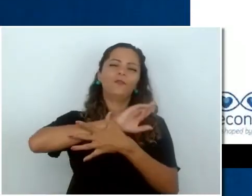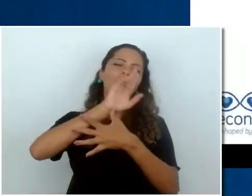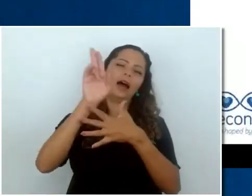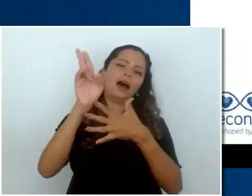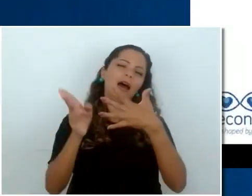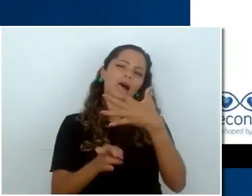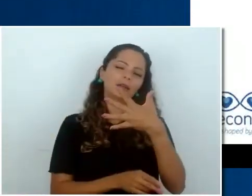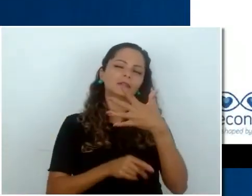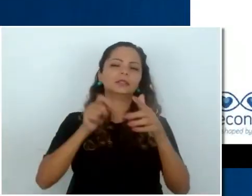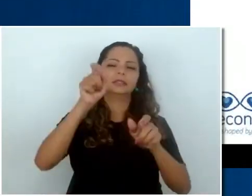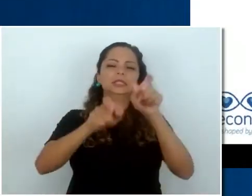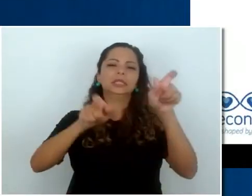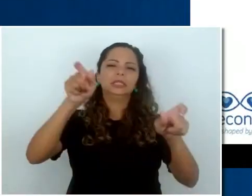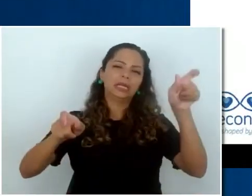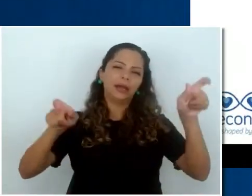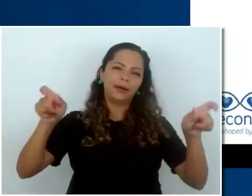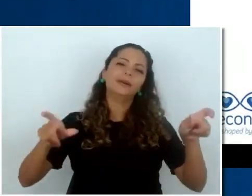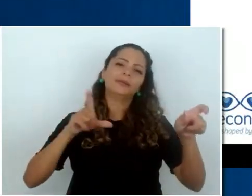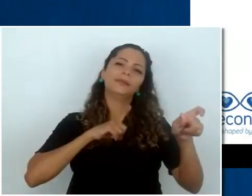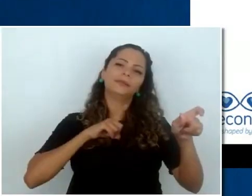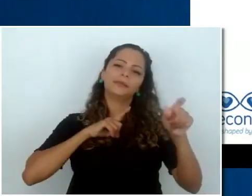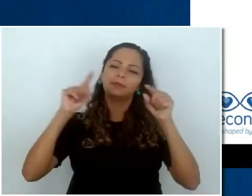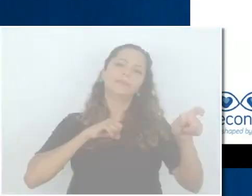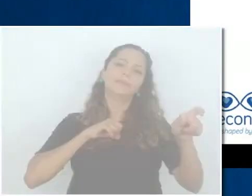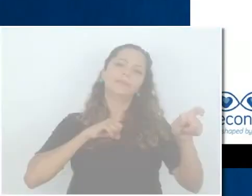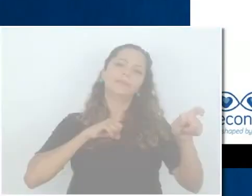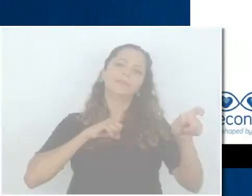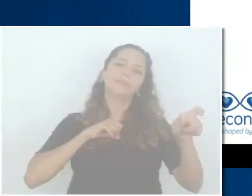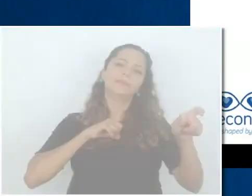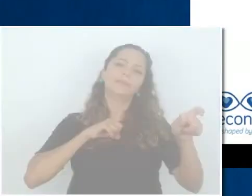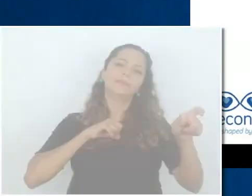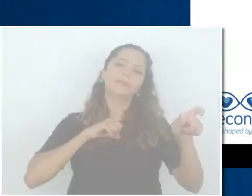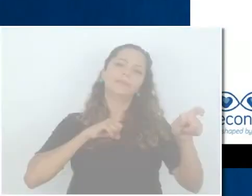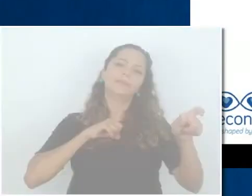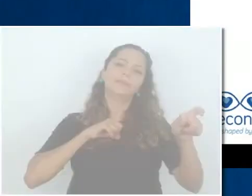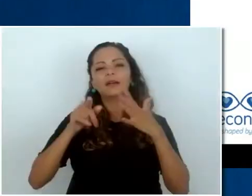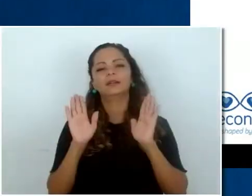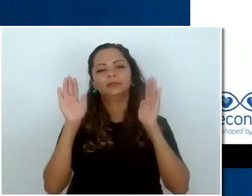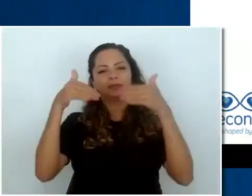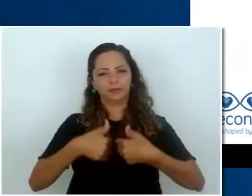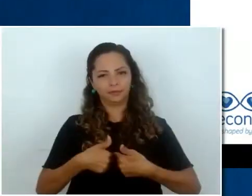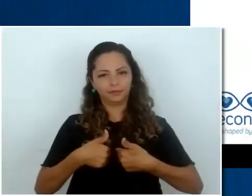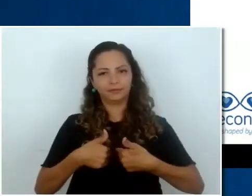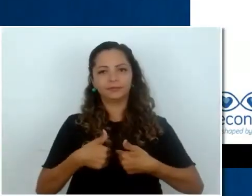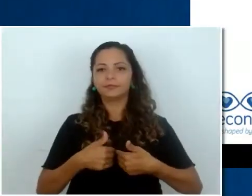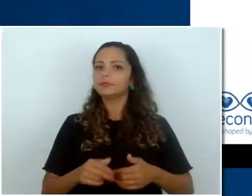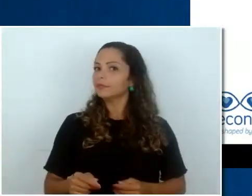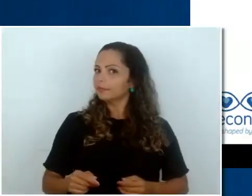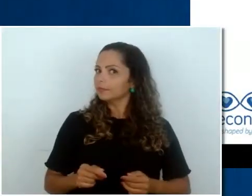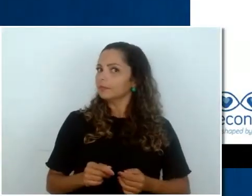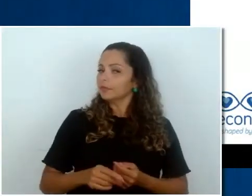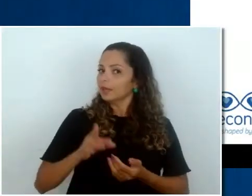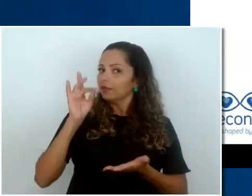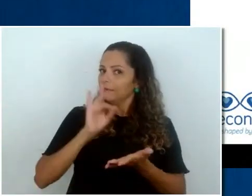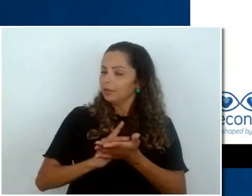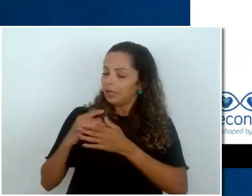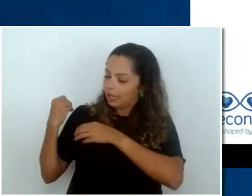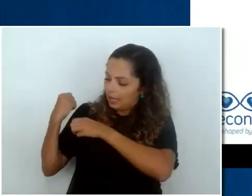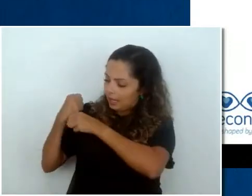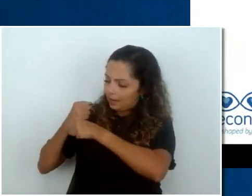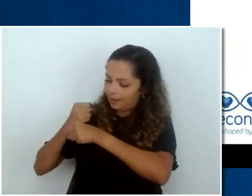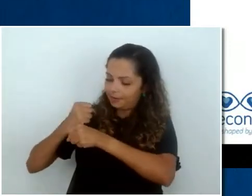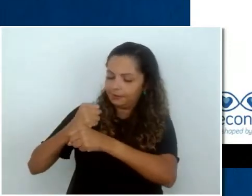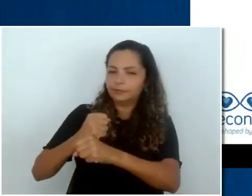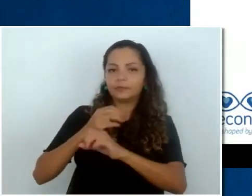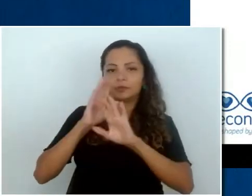O que chama muita atenção, né, é o fato de que a prevalência do autismo tem aumentado muito nas últimas décadas. Né? Eu